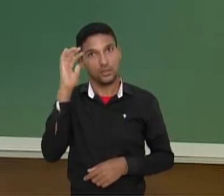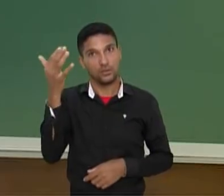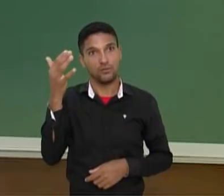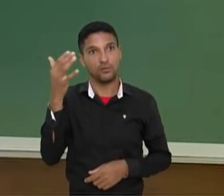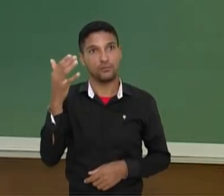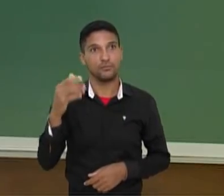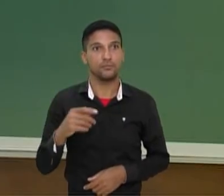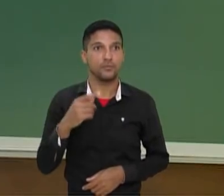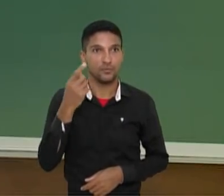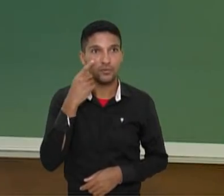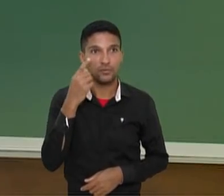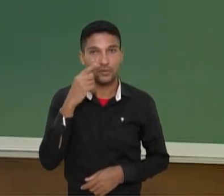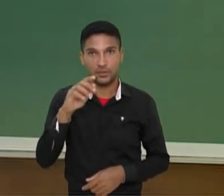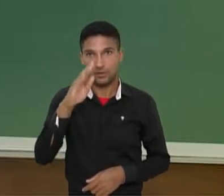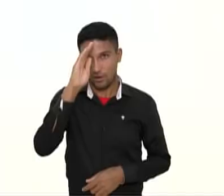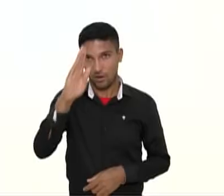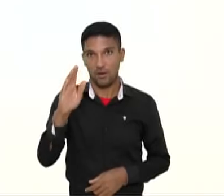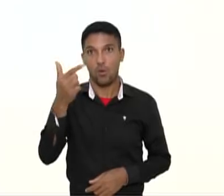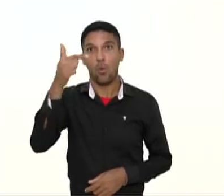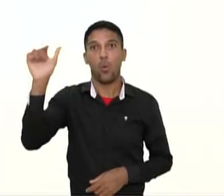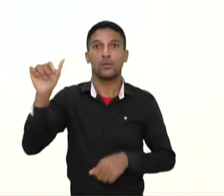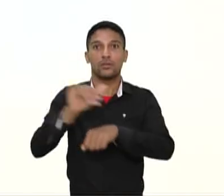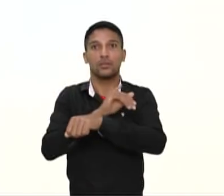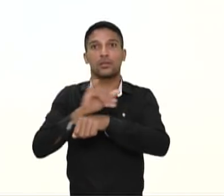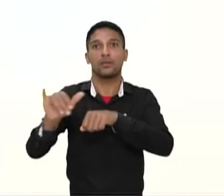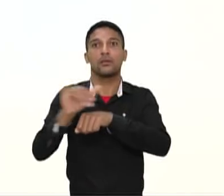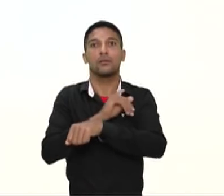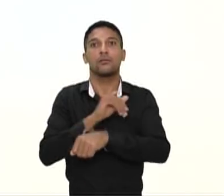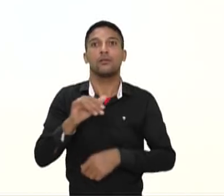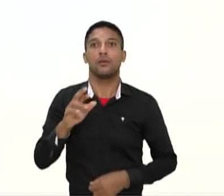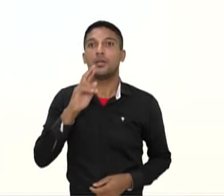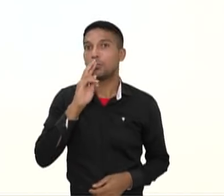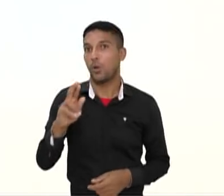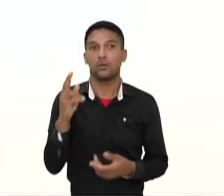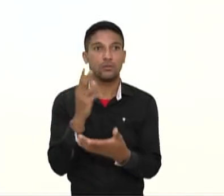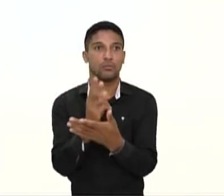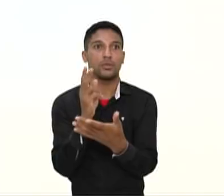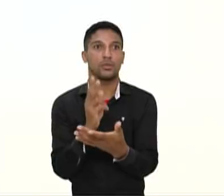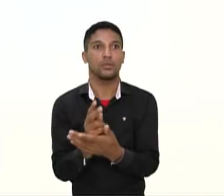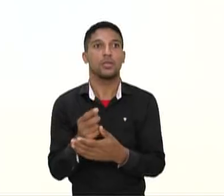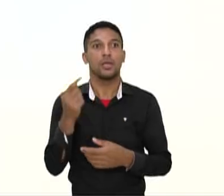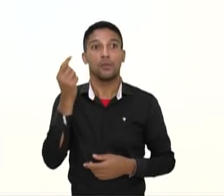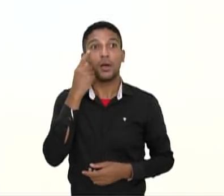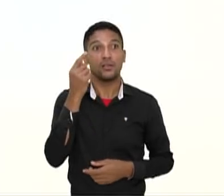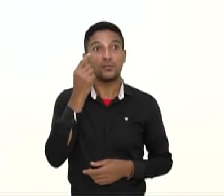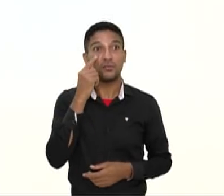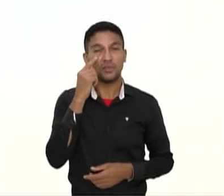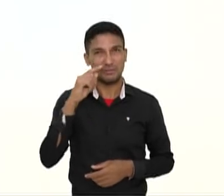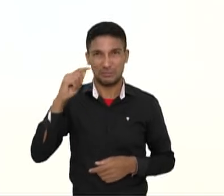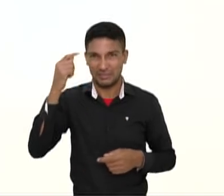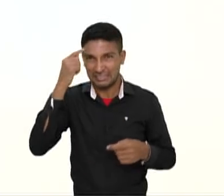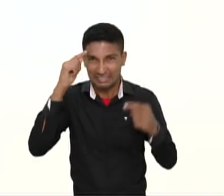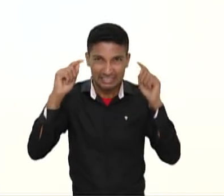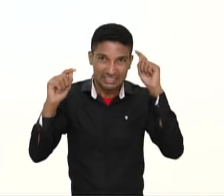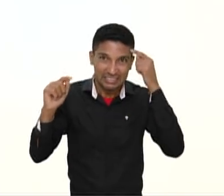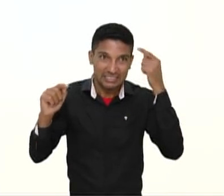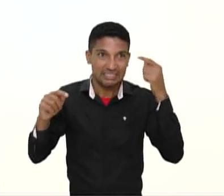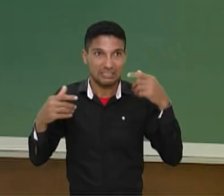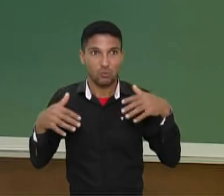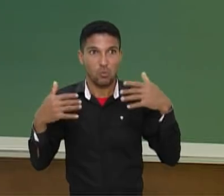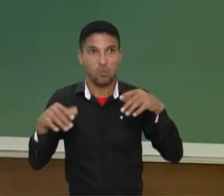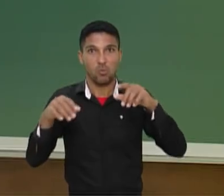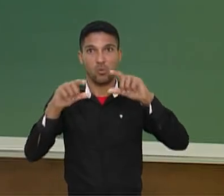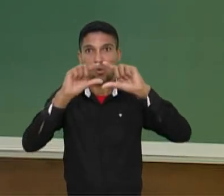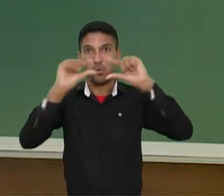com as flechinhas que eu falei. Dá na mesma, ó. Só que olha a quantidade de tempo e raciocínio que você tem que